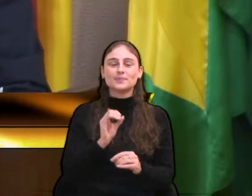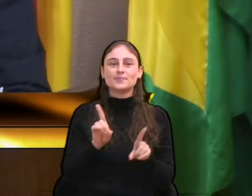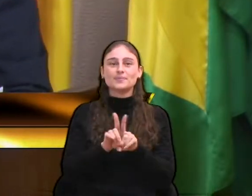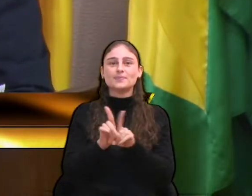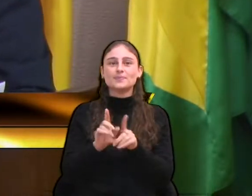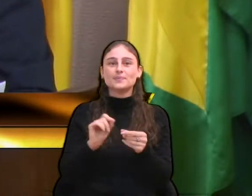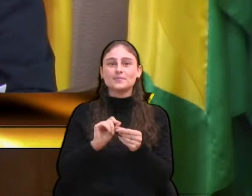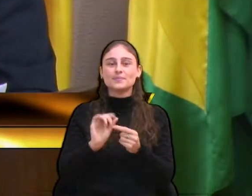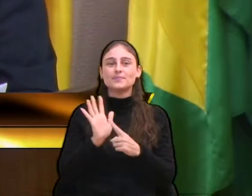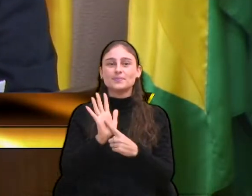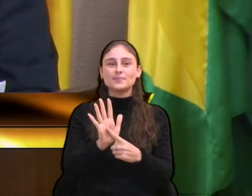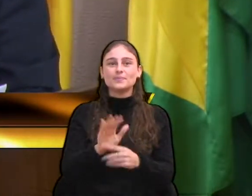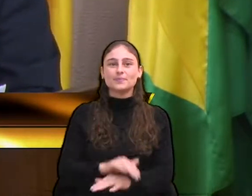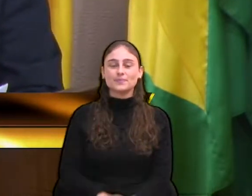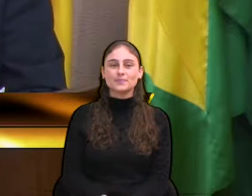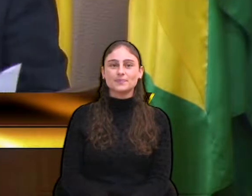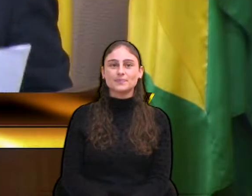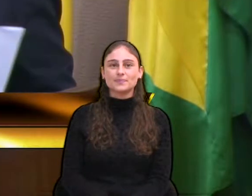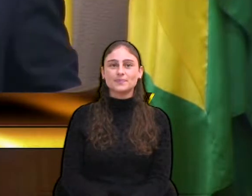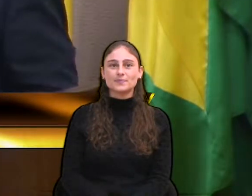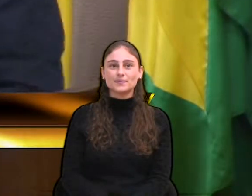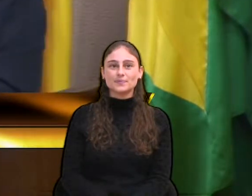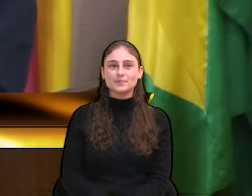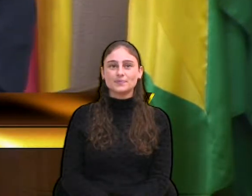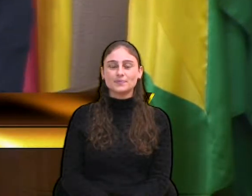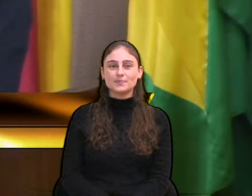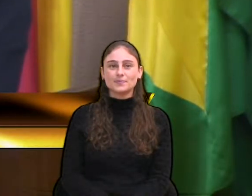suas apresentações.